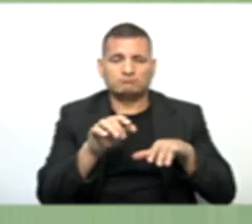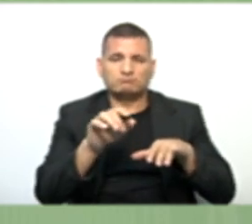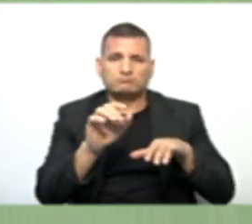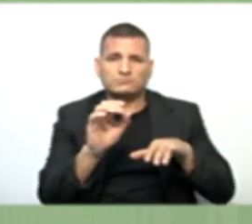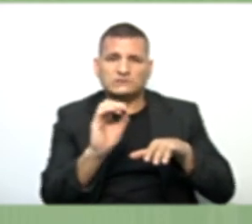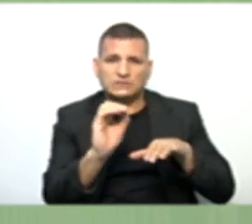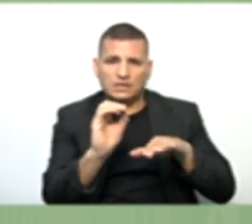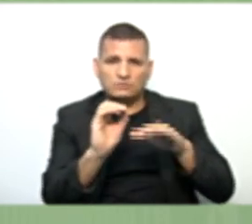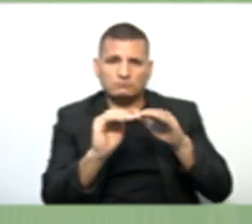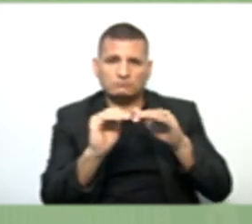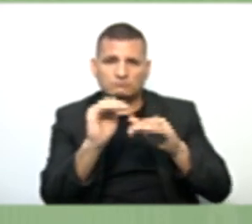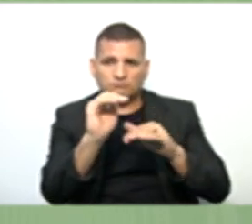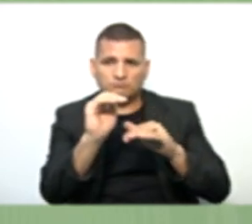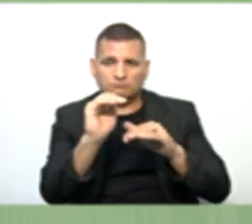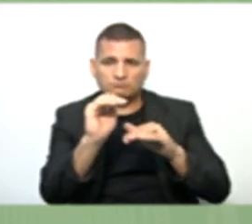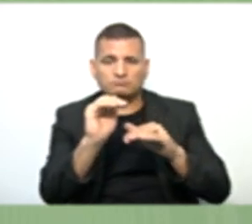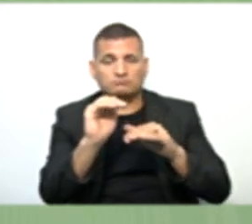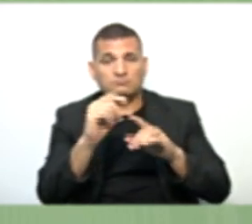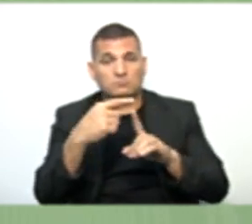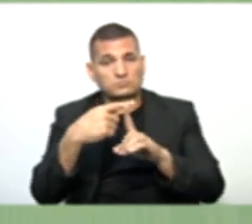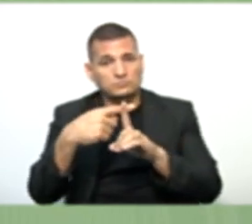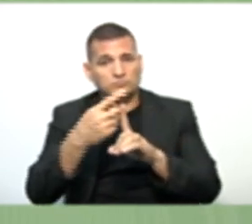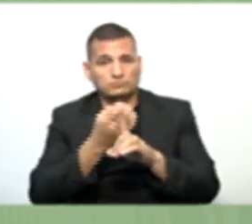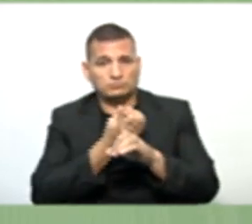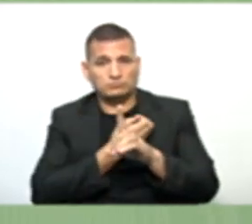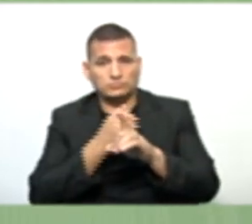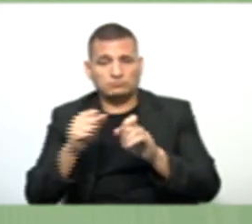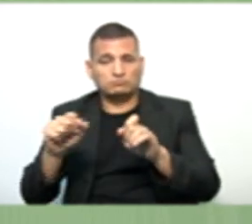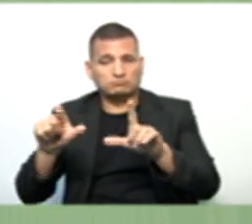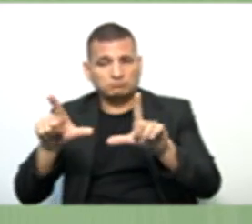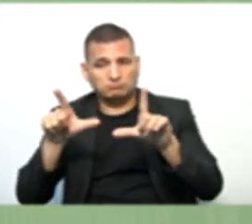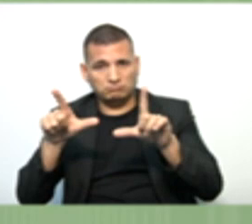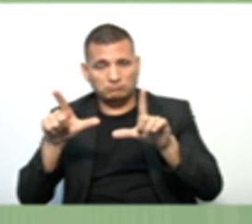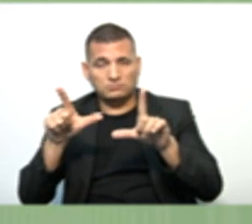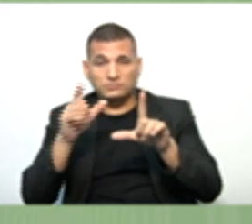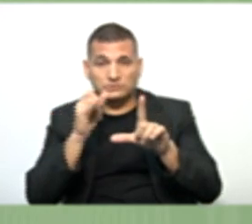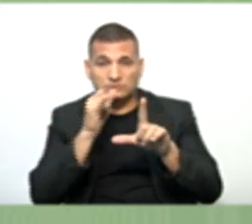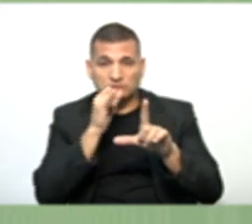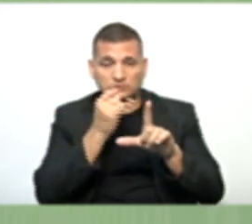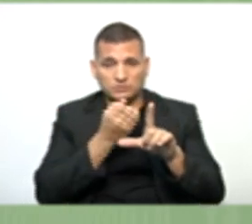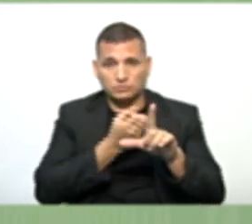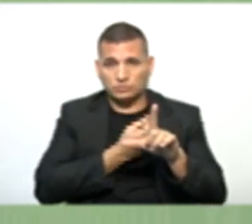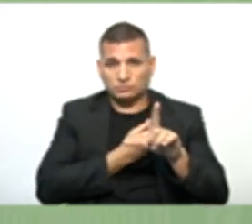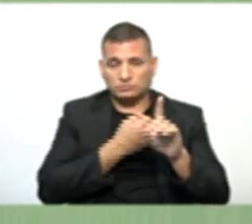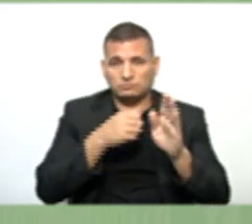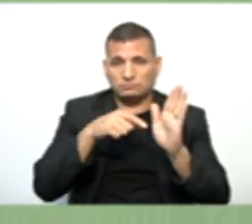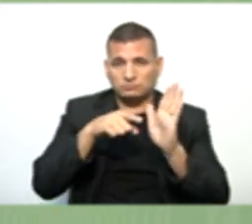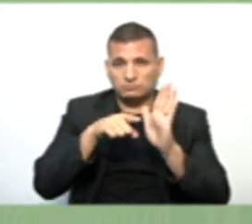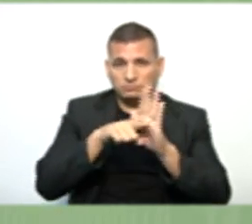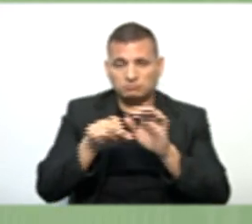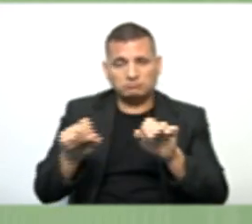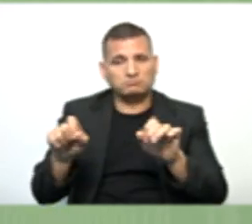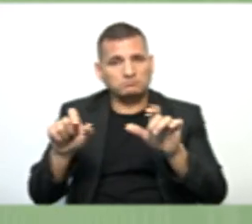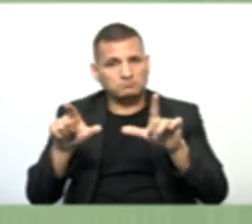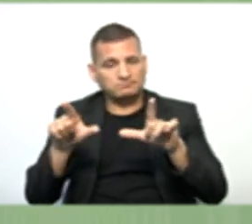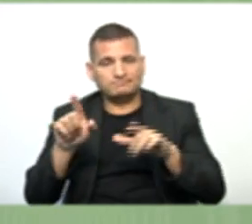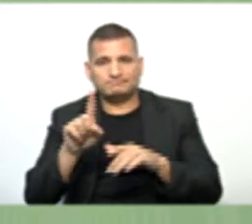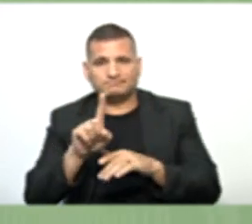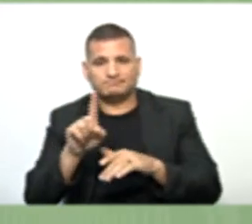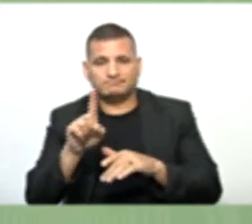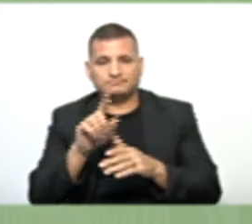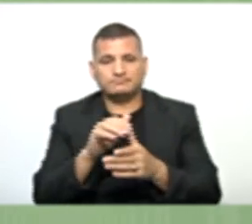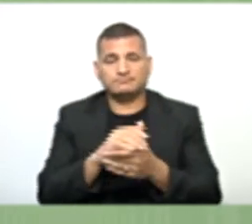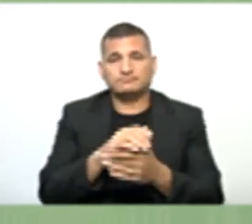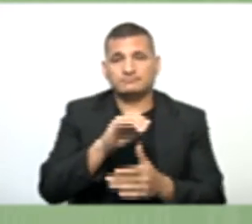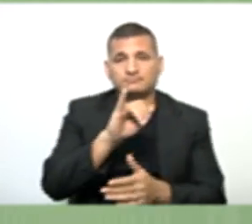número digitado é positivo vai ser executado. Caso contrário, nada vai acontecer. O comando if else, ele